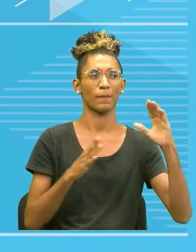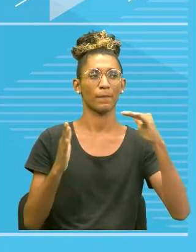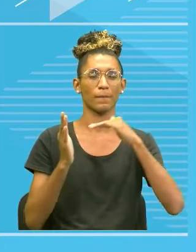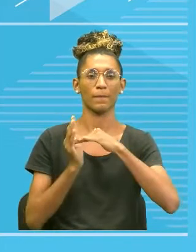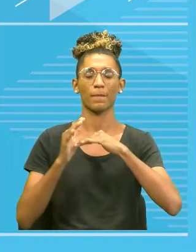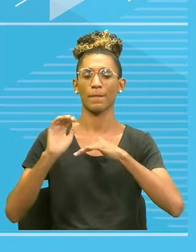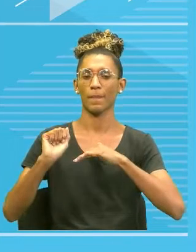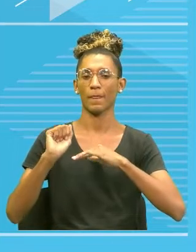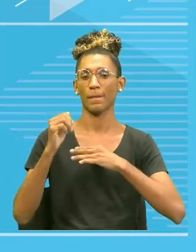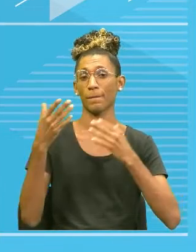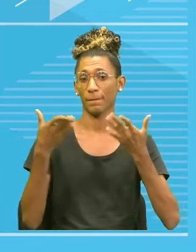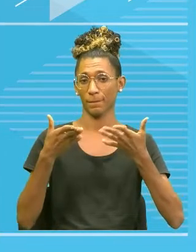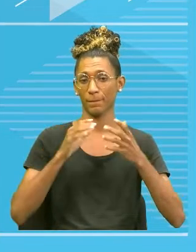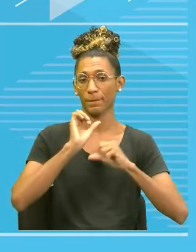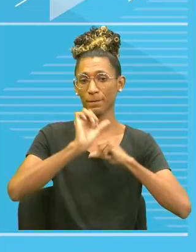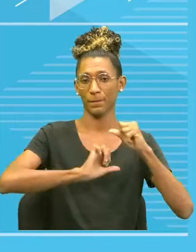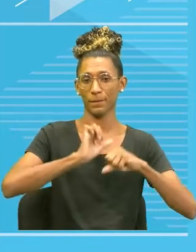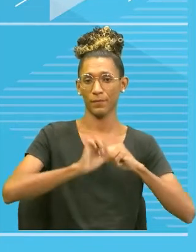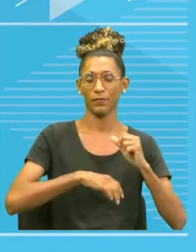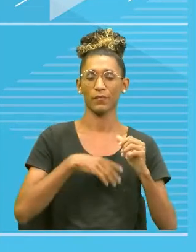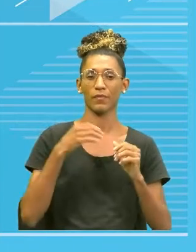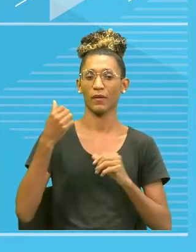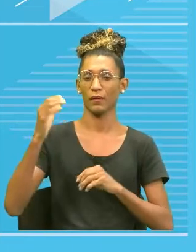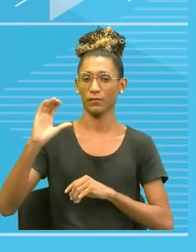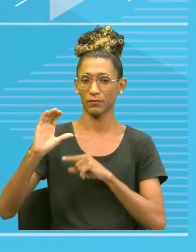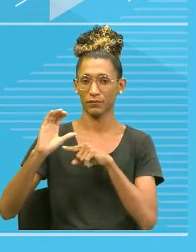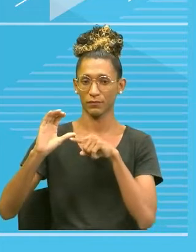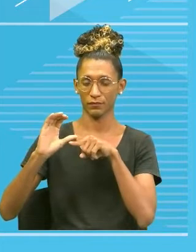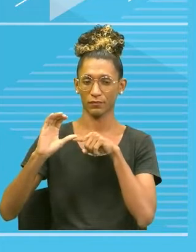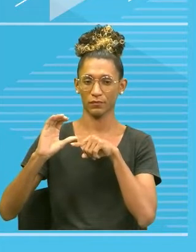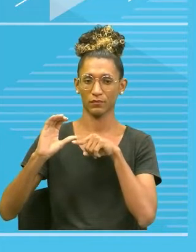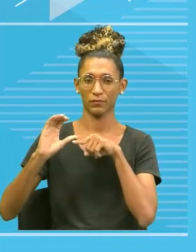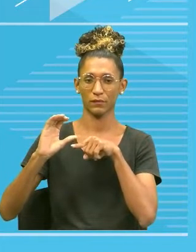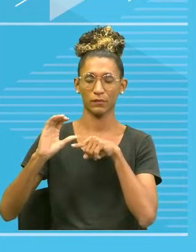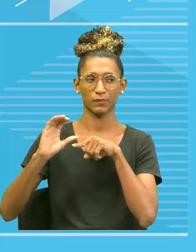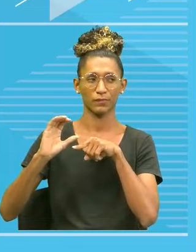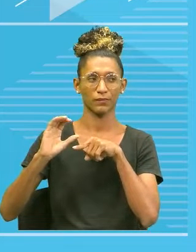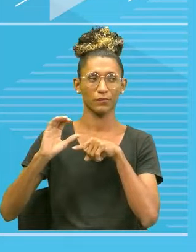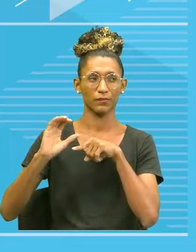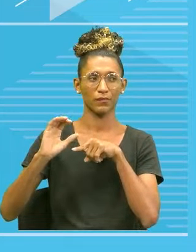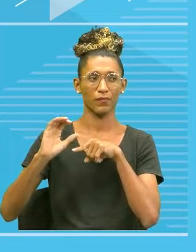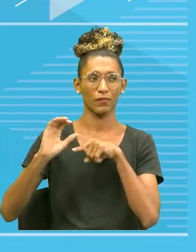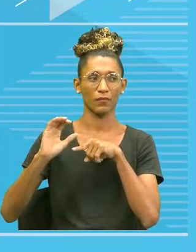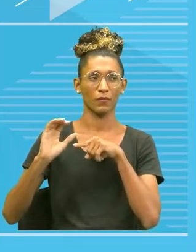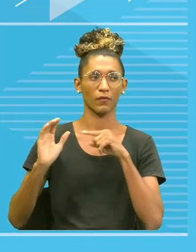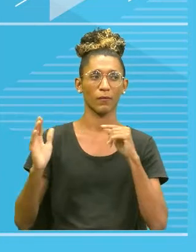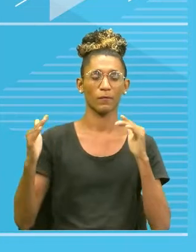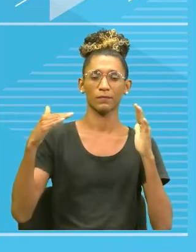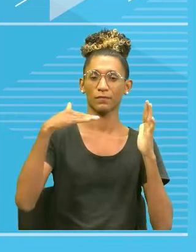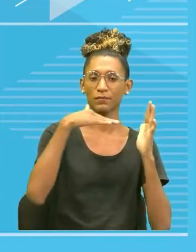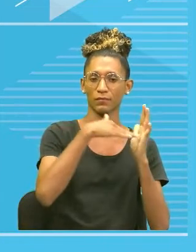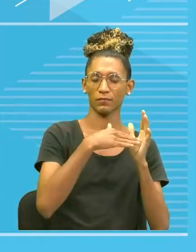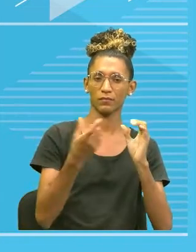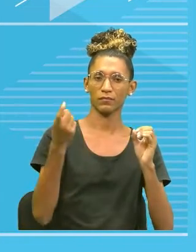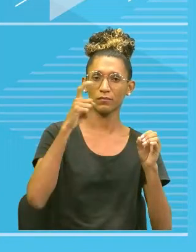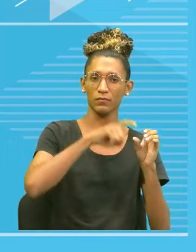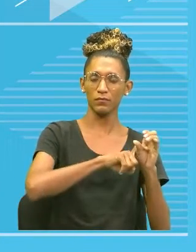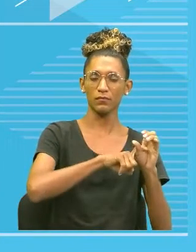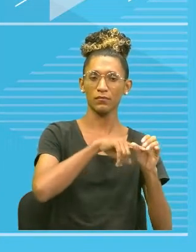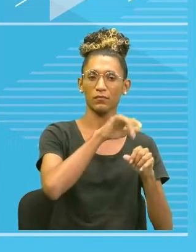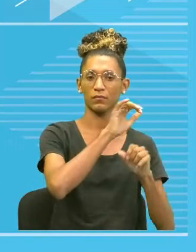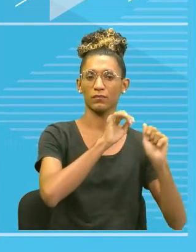A. Agora mudou. Ele está lá em C, aqui embaixo, e aí ele vai voltar para